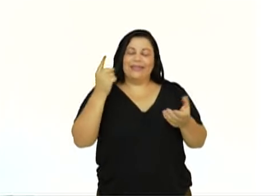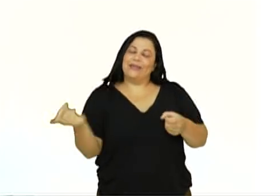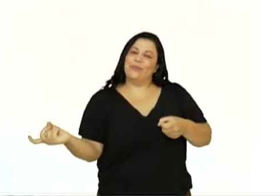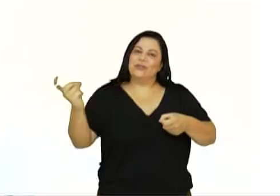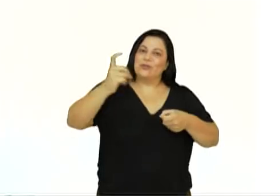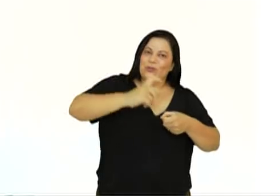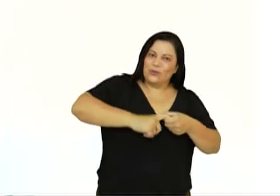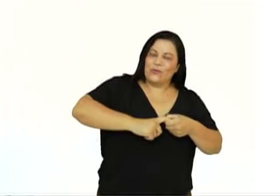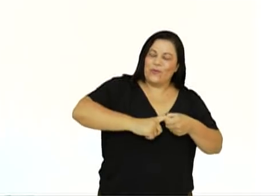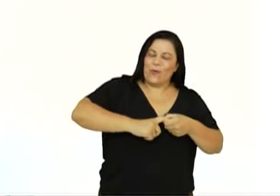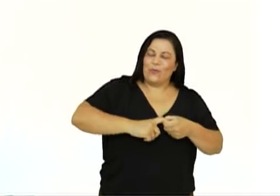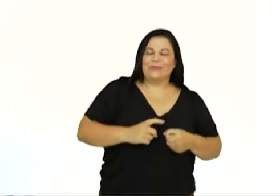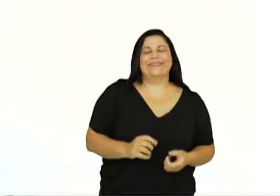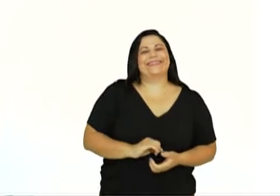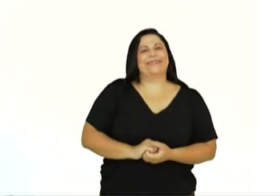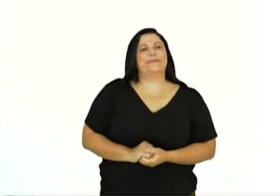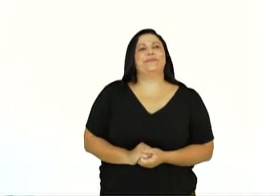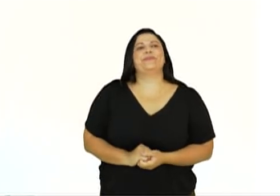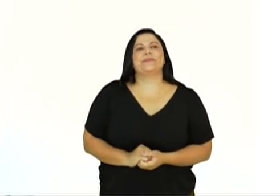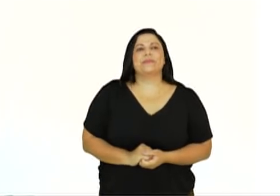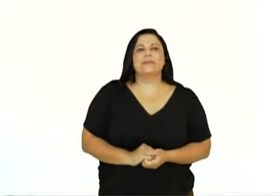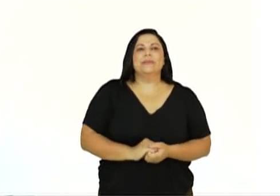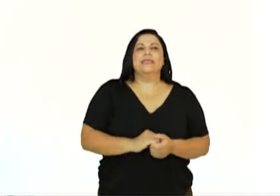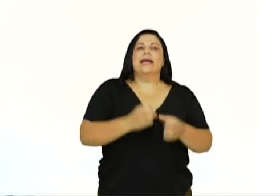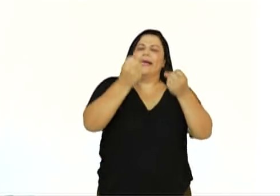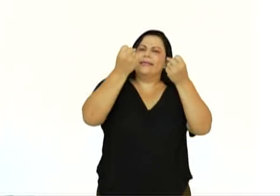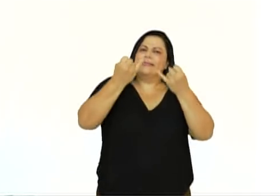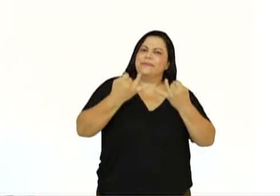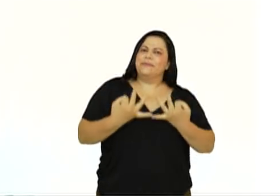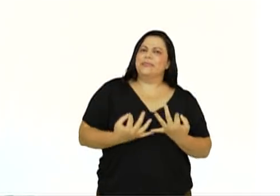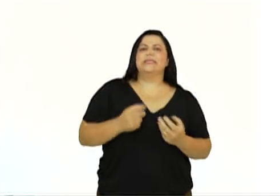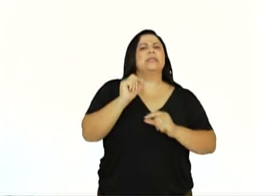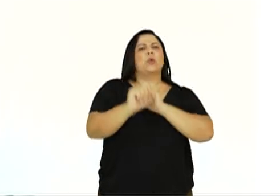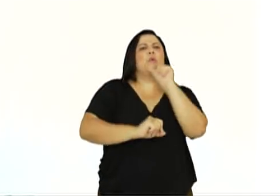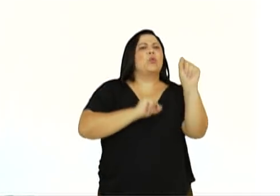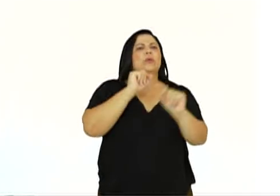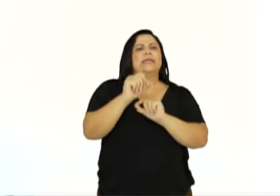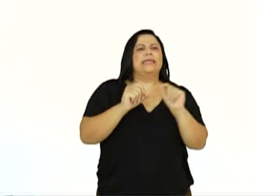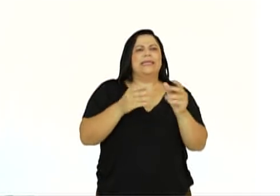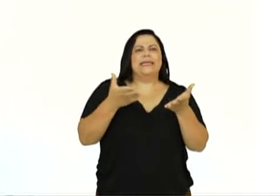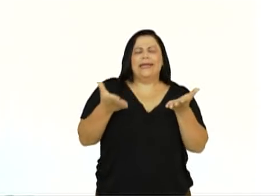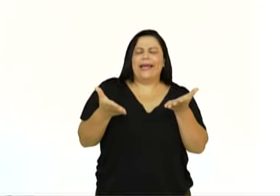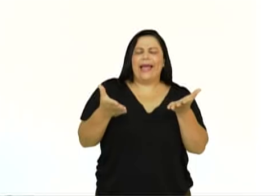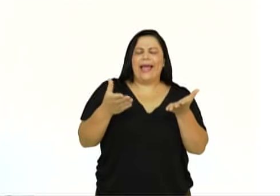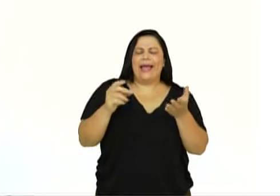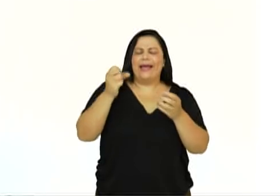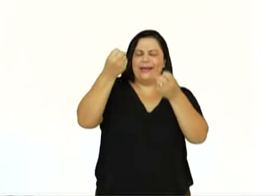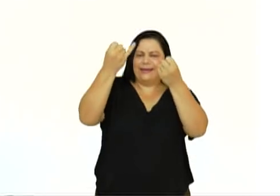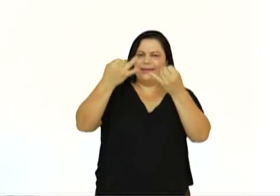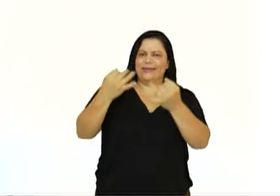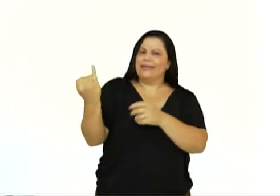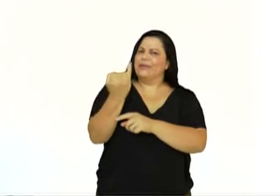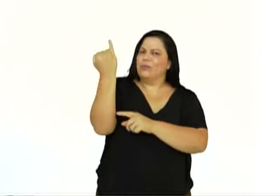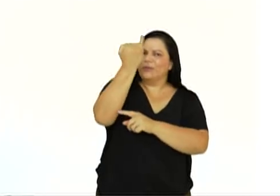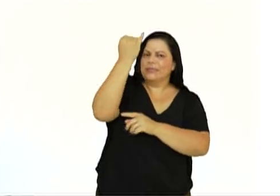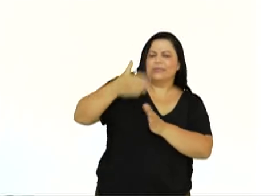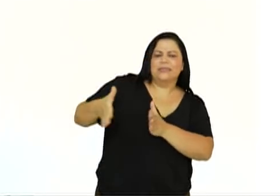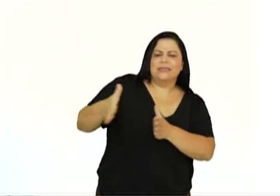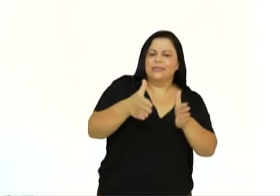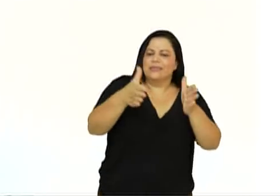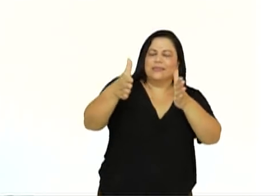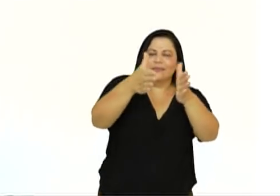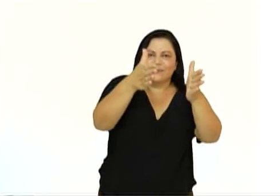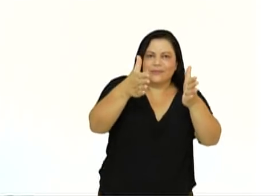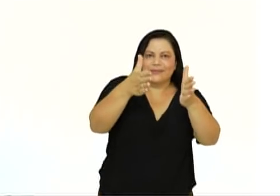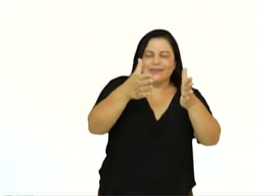a gente faz a correção, né? Descrevam o que eram os cursos públicos e a importância das estradas para a expansão